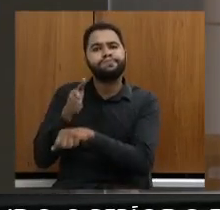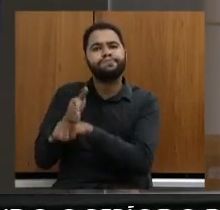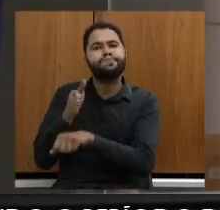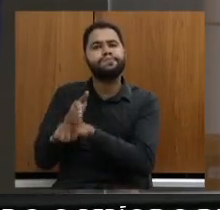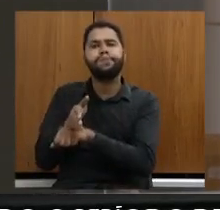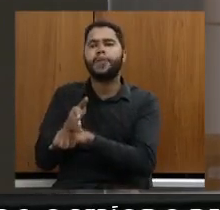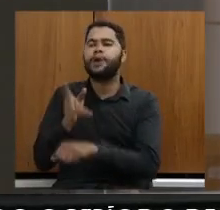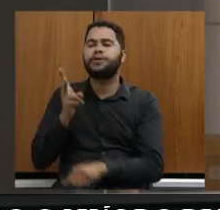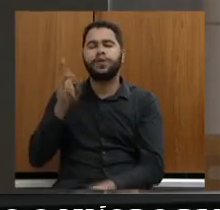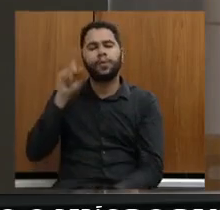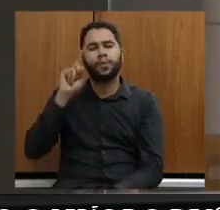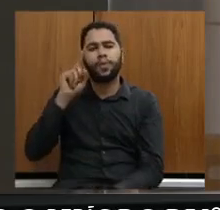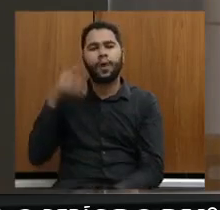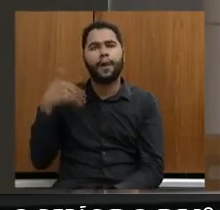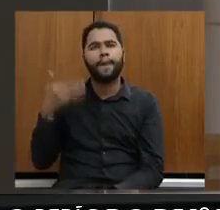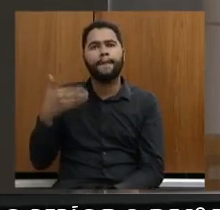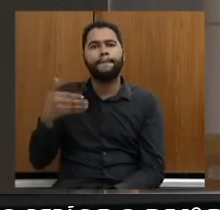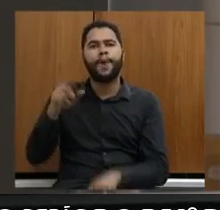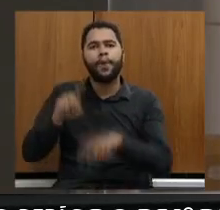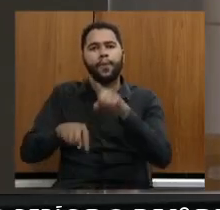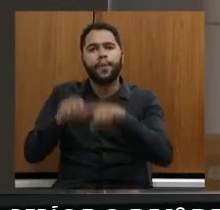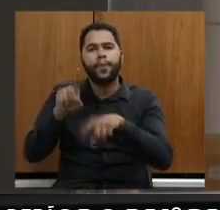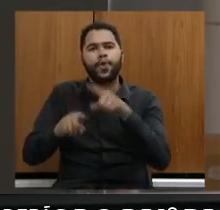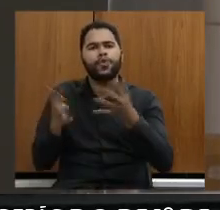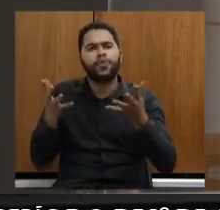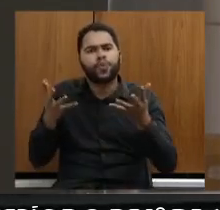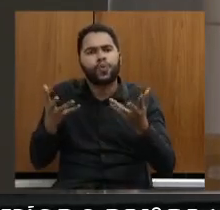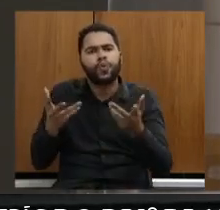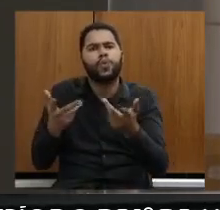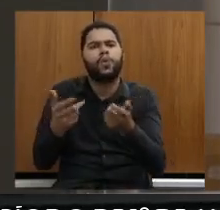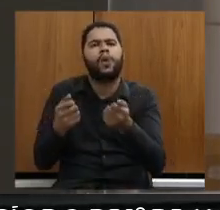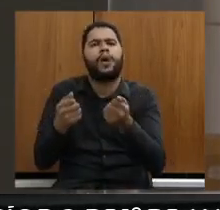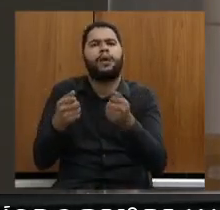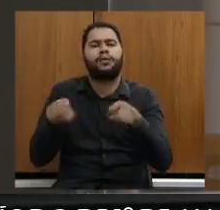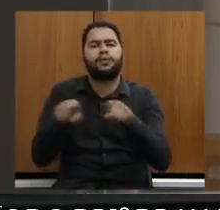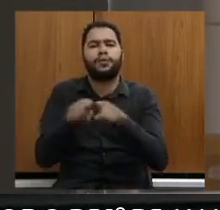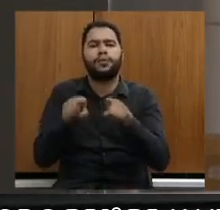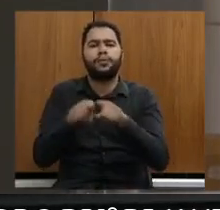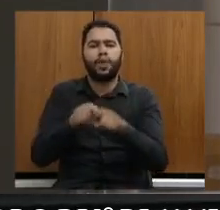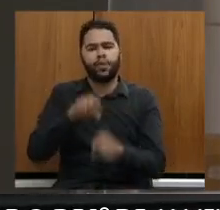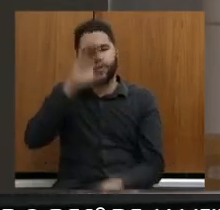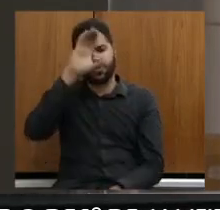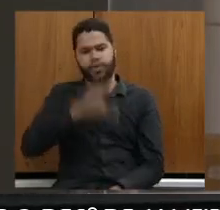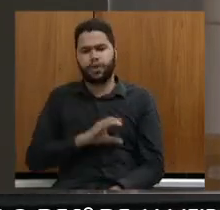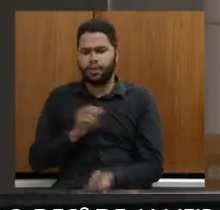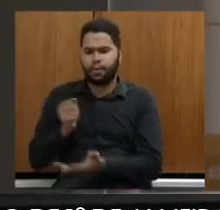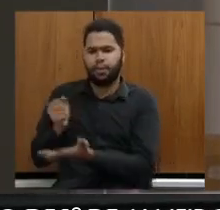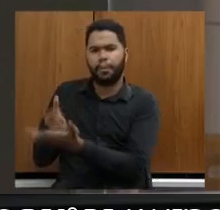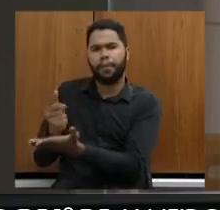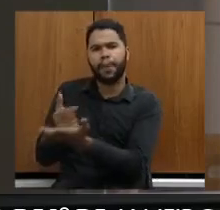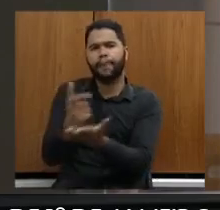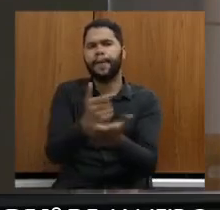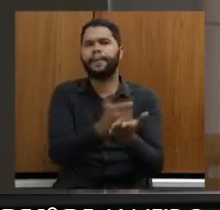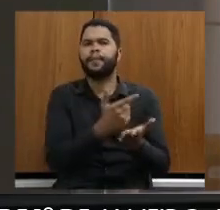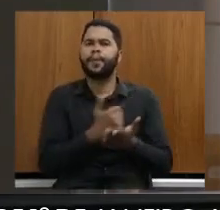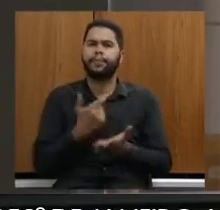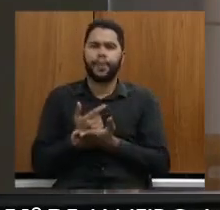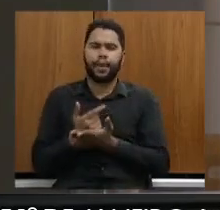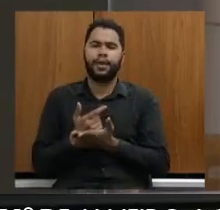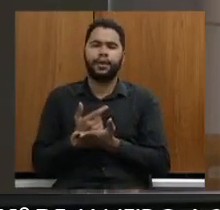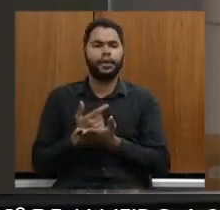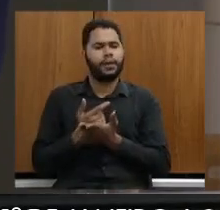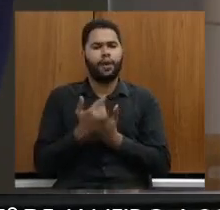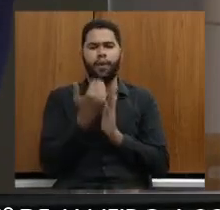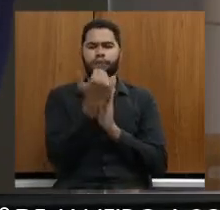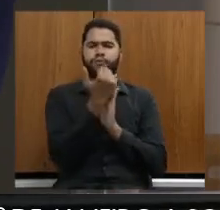todos os dias produtos de qualidade produtos que o cidadão realmente consome e de